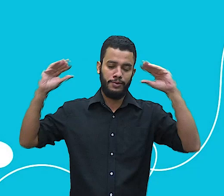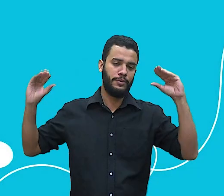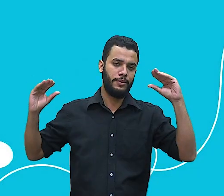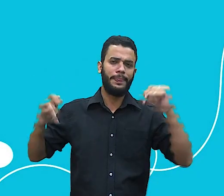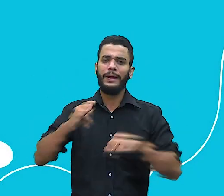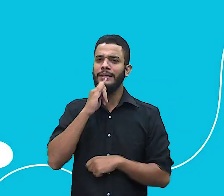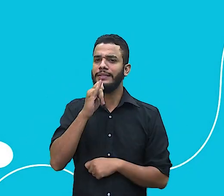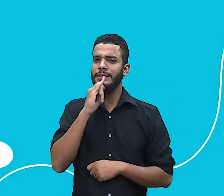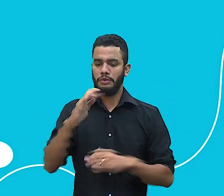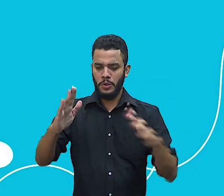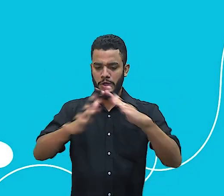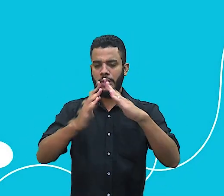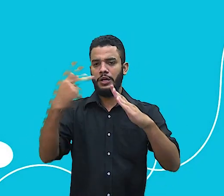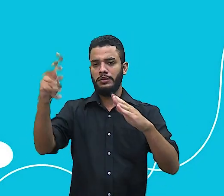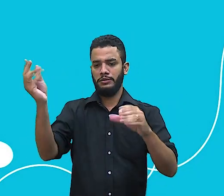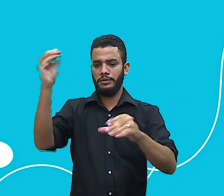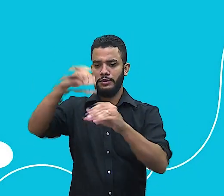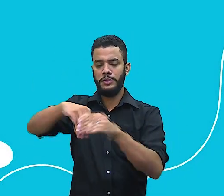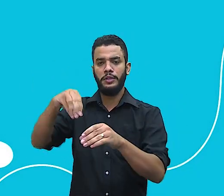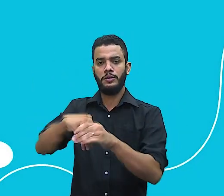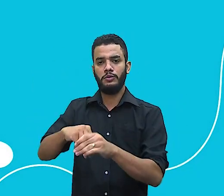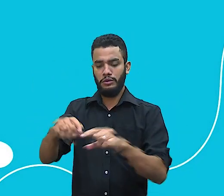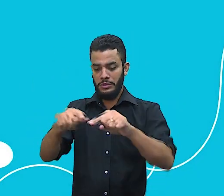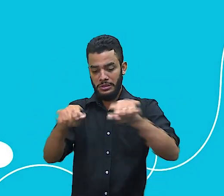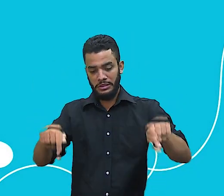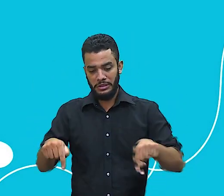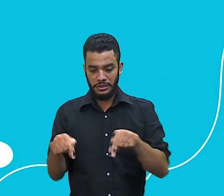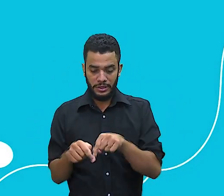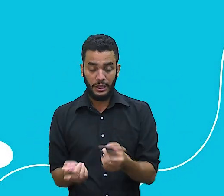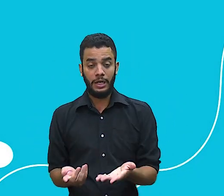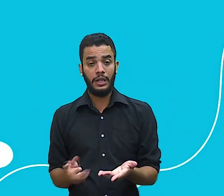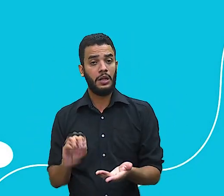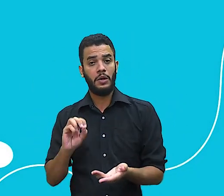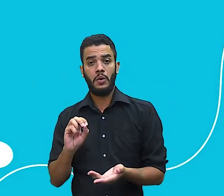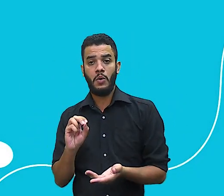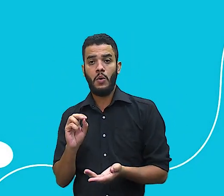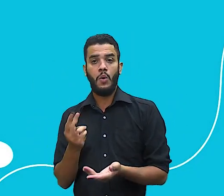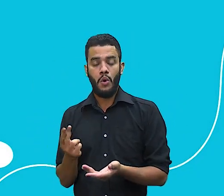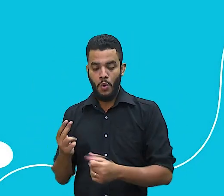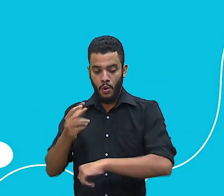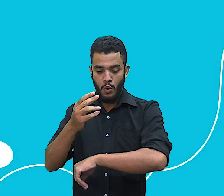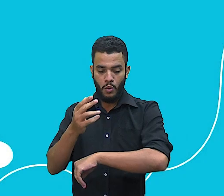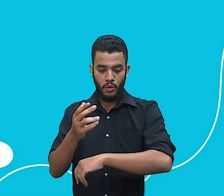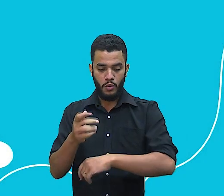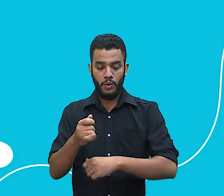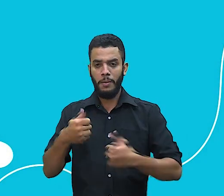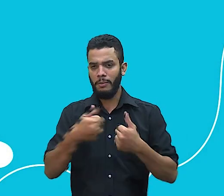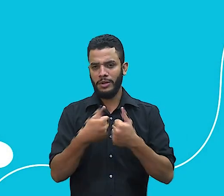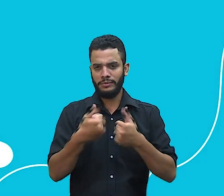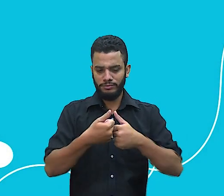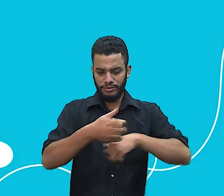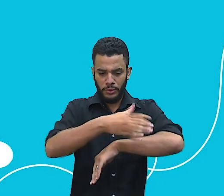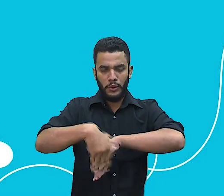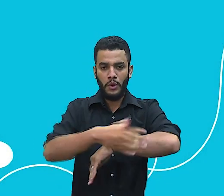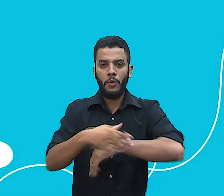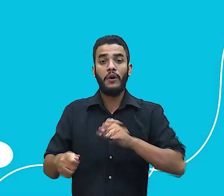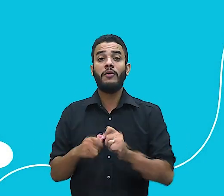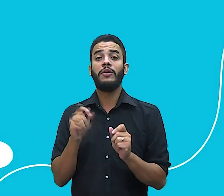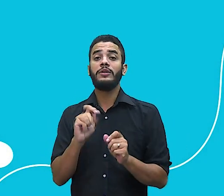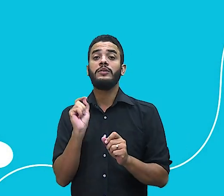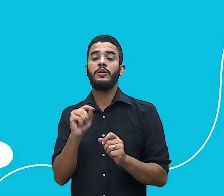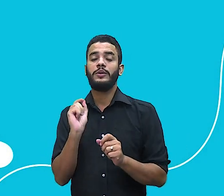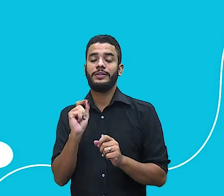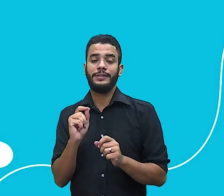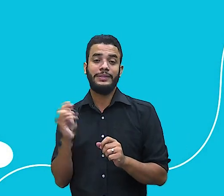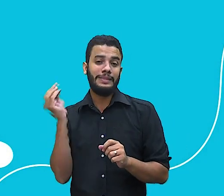ou quintal em um lugar mágico? É só pegar lençóis, cadeiras e almofadas e montar uma barraca improvisada. Para deixar